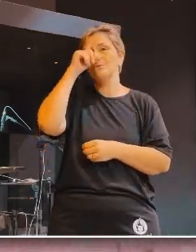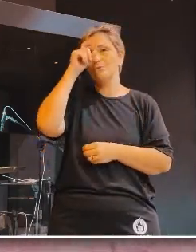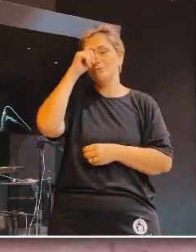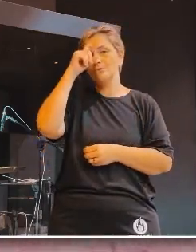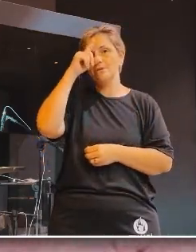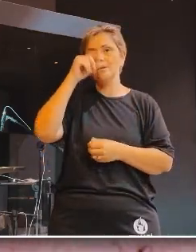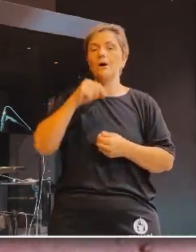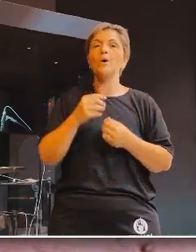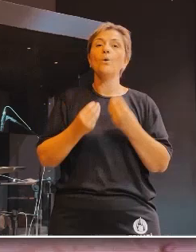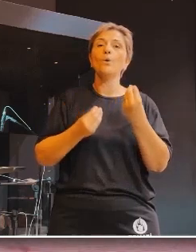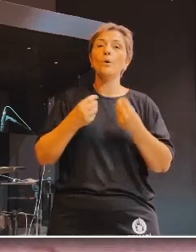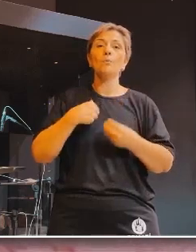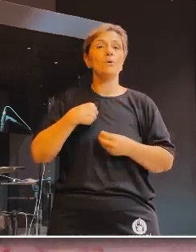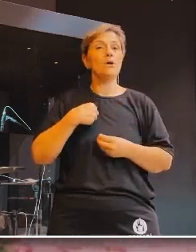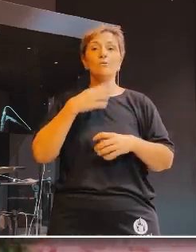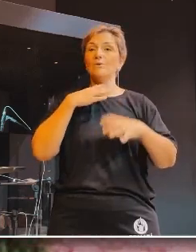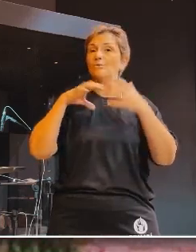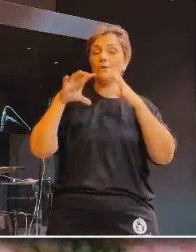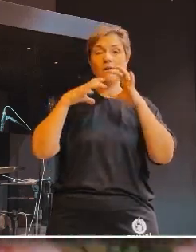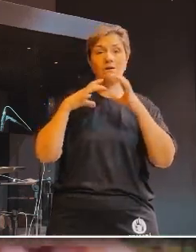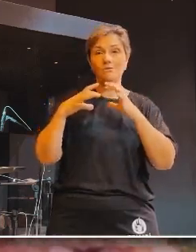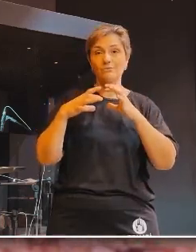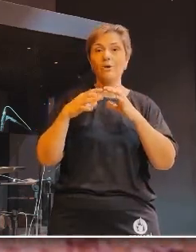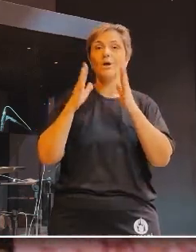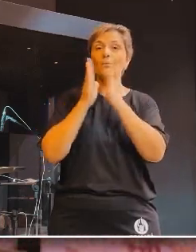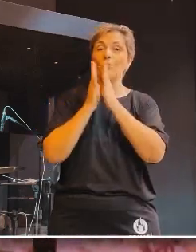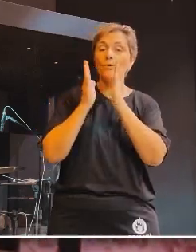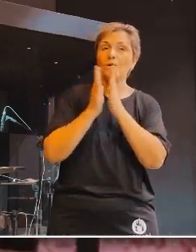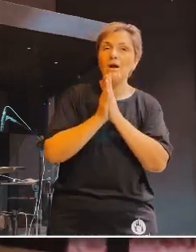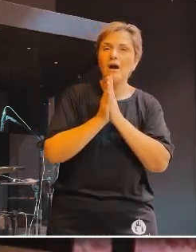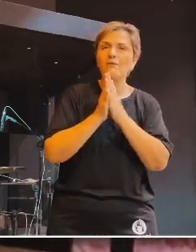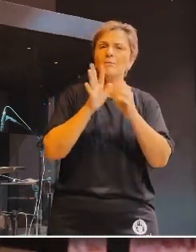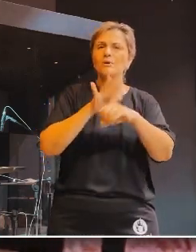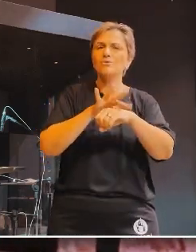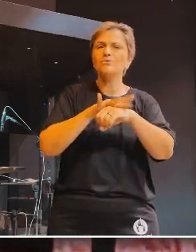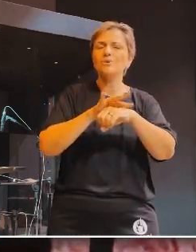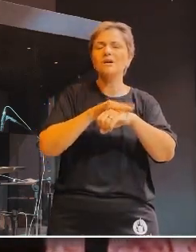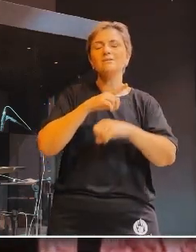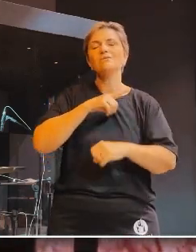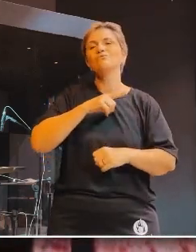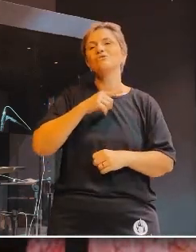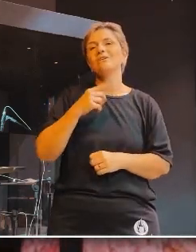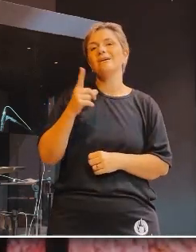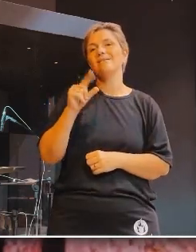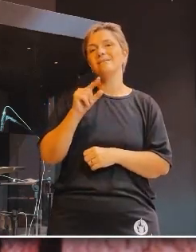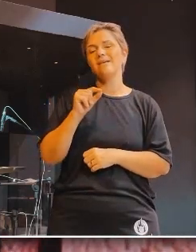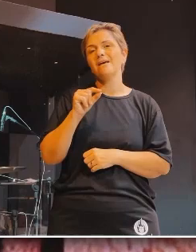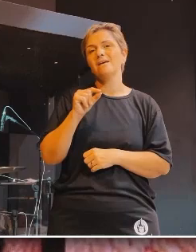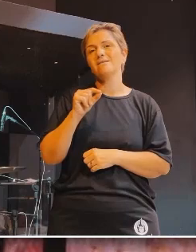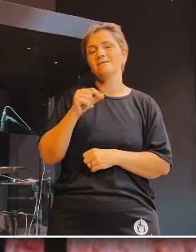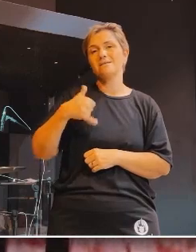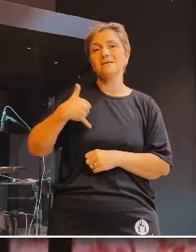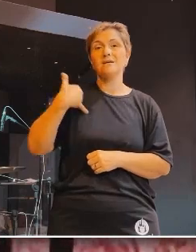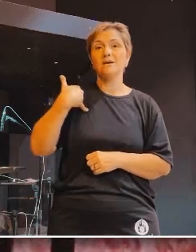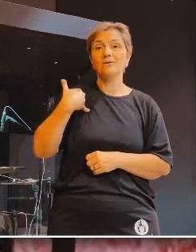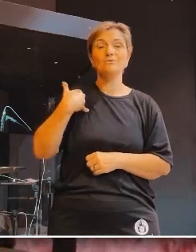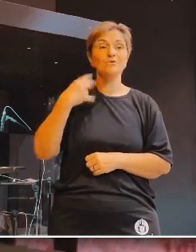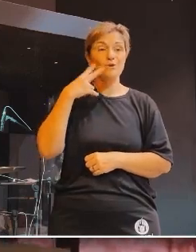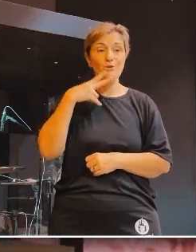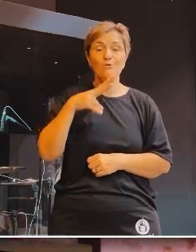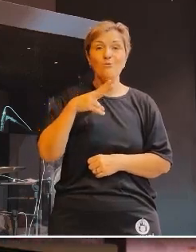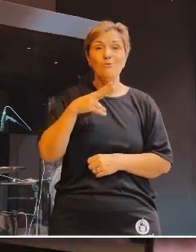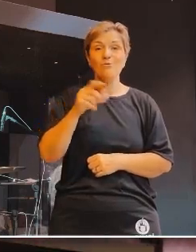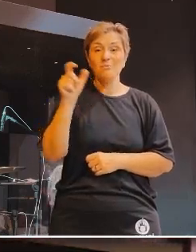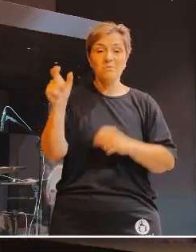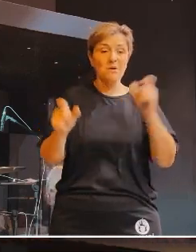canto, eu orava pelos enfermos. Eu tinha 10 anos de idade. Eu vi gente ser curada quando eu tinha 10 anos de